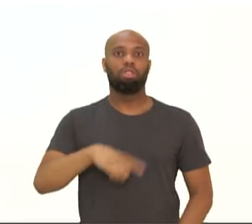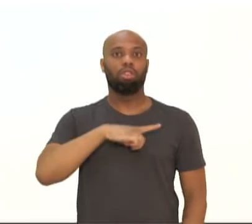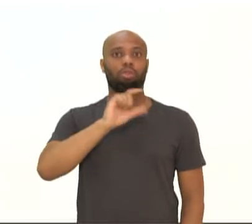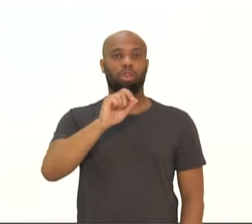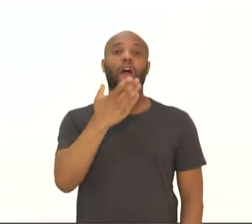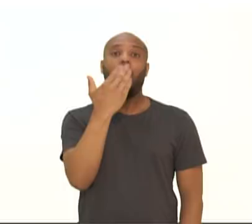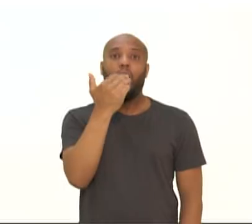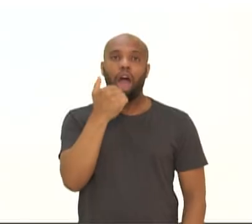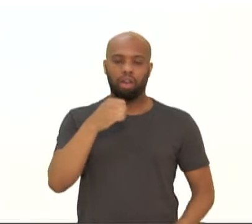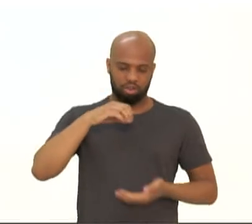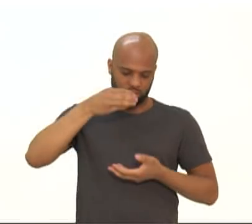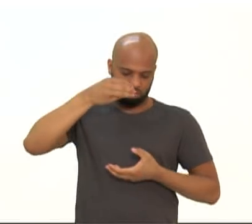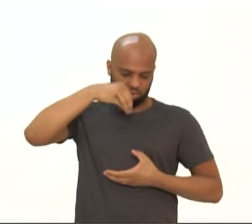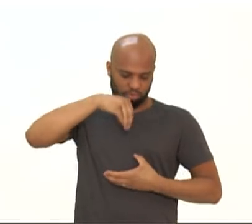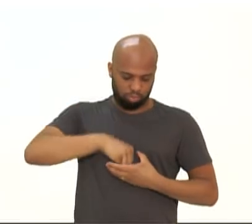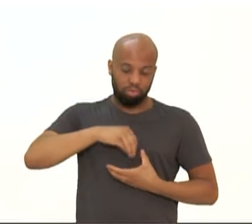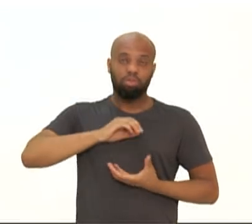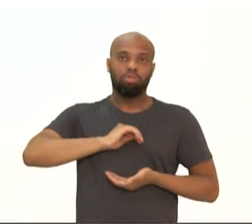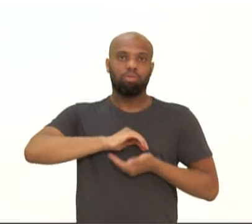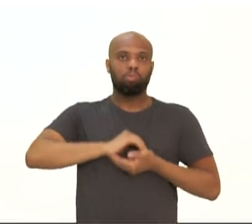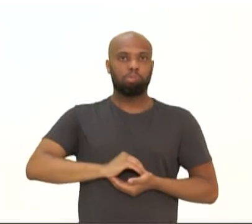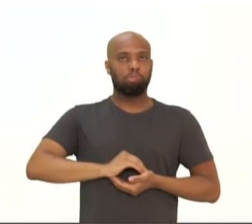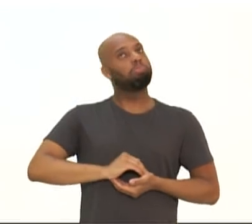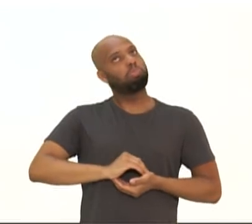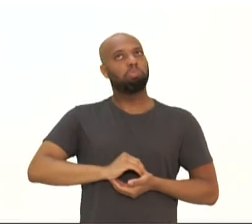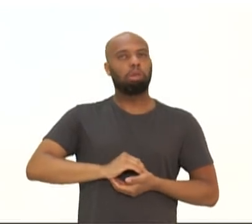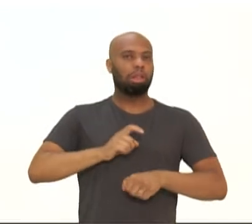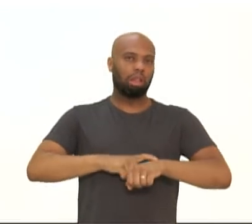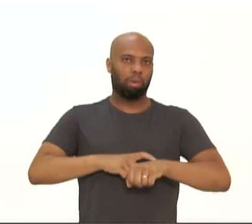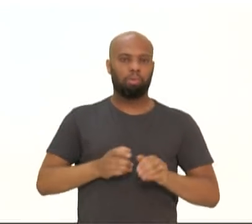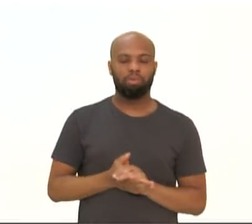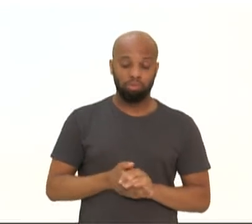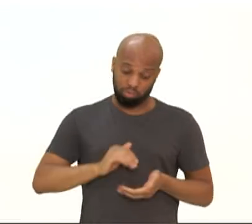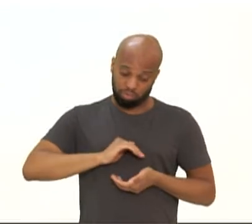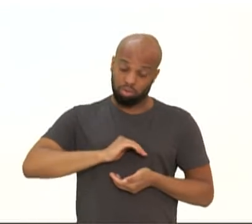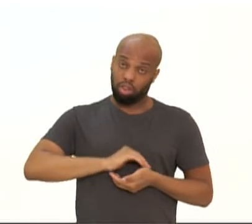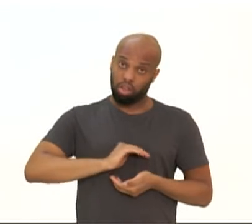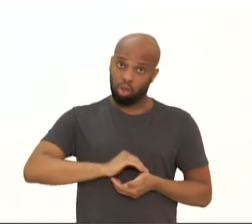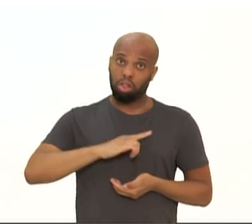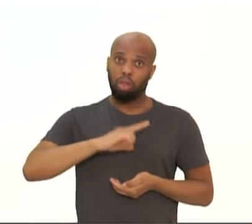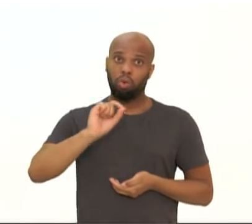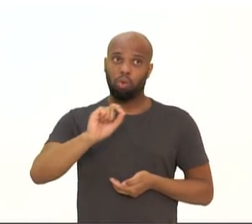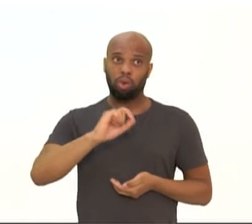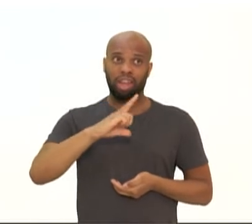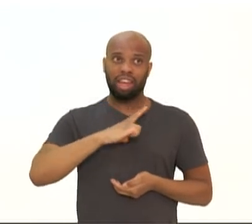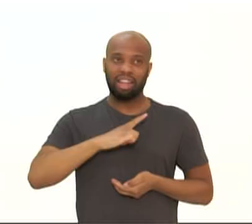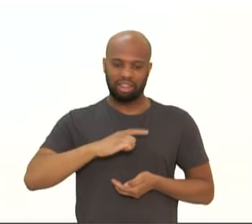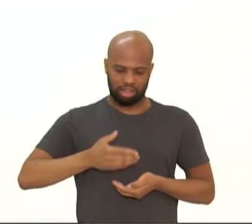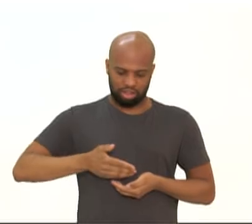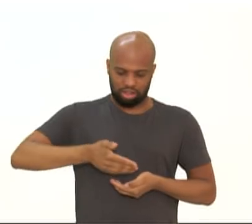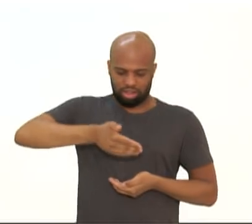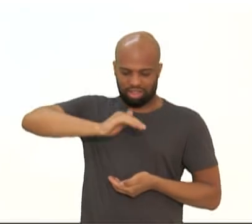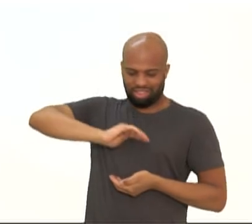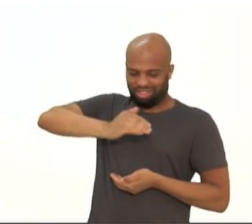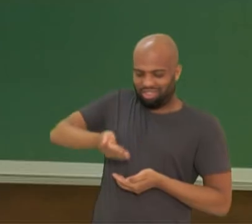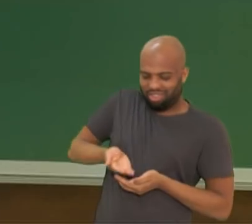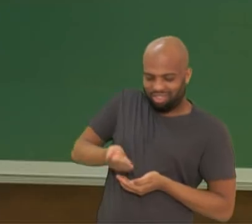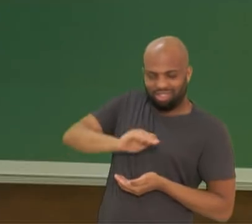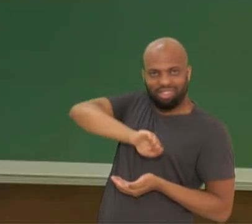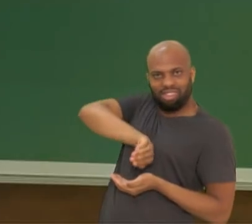o alimento, né, vai ficar ali durante um tempo. O nosso estômago, ele tem as paredes